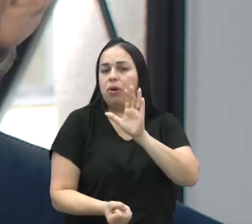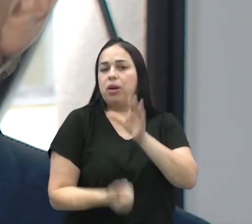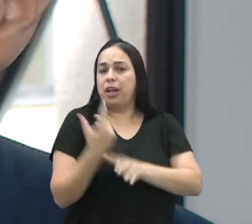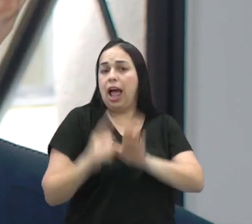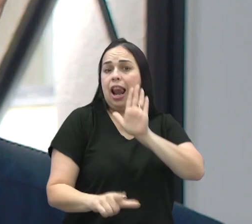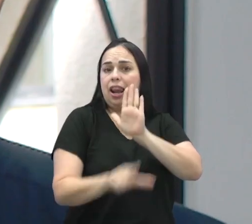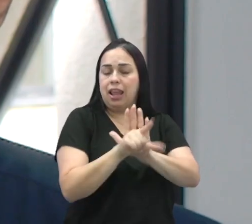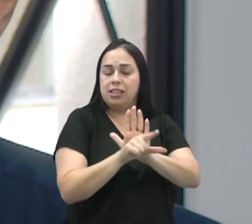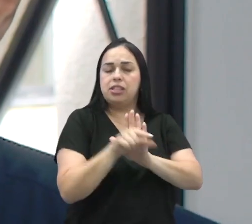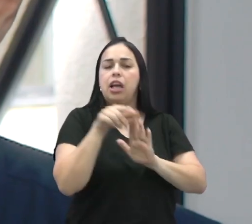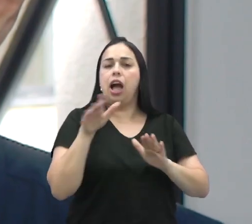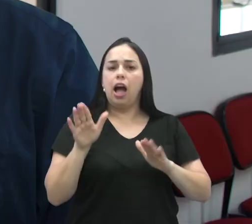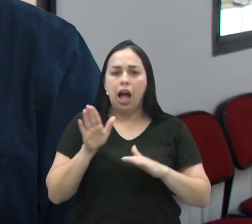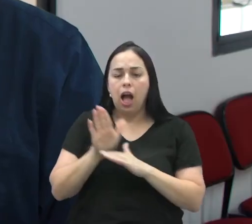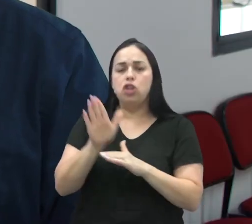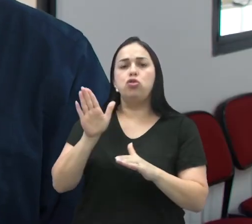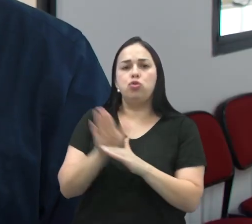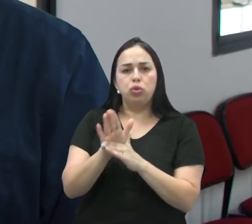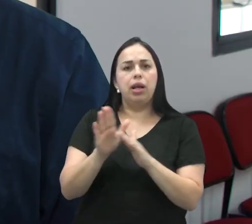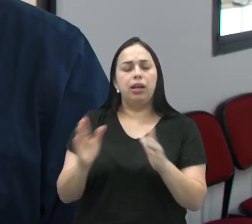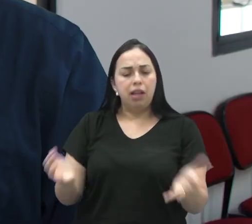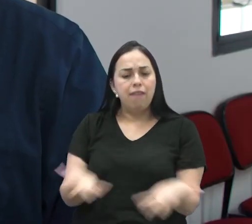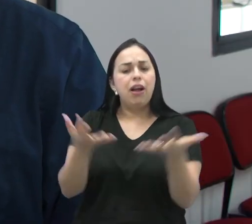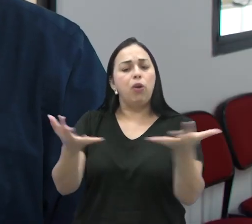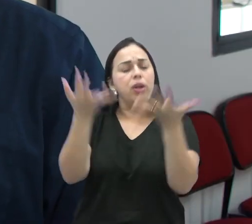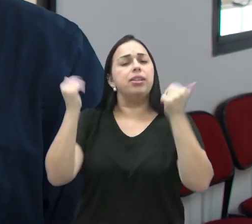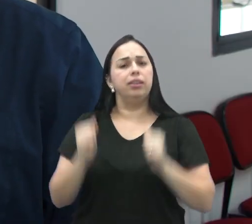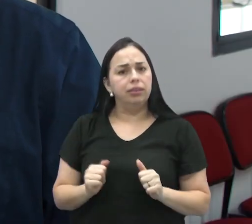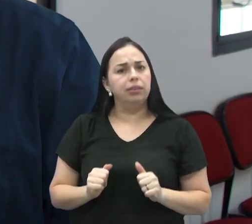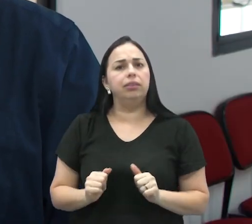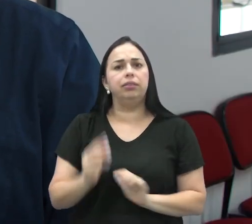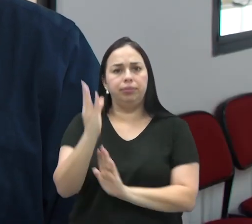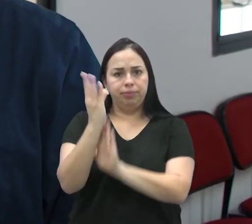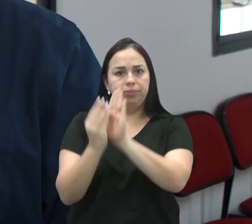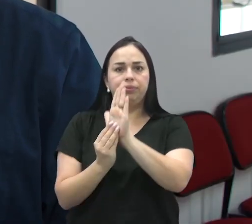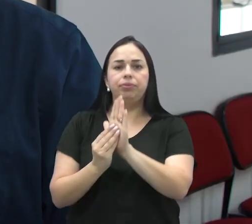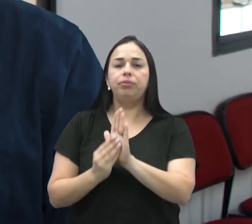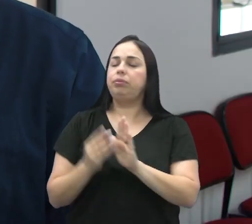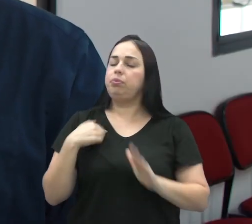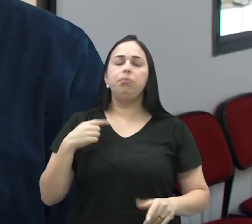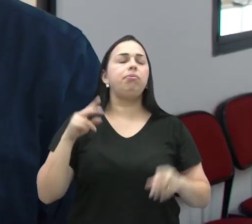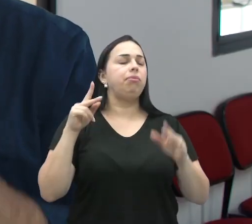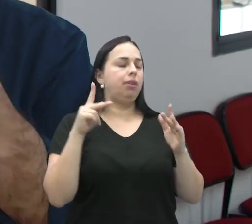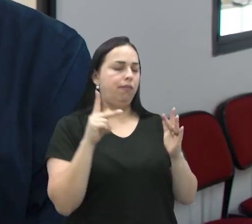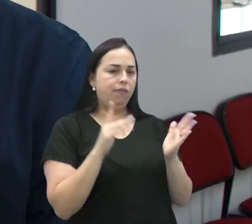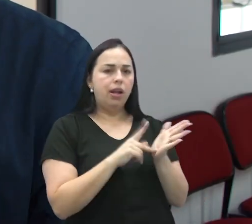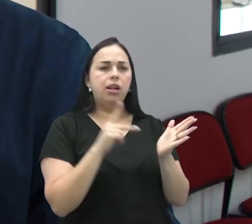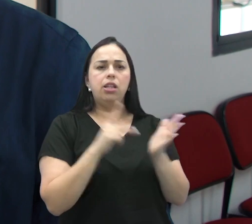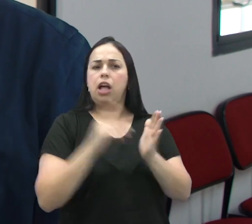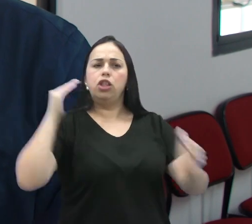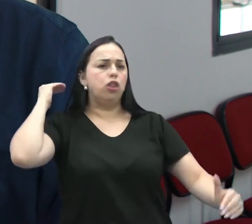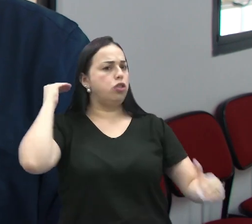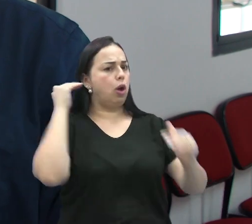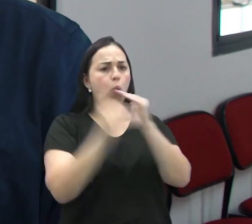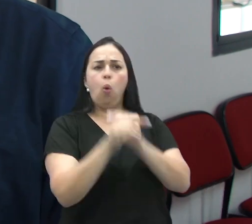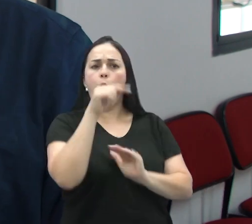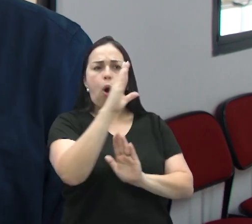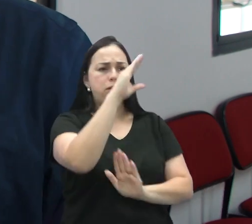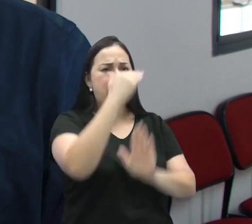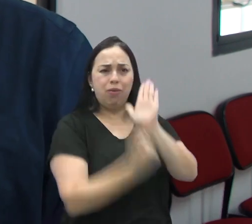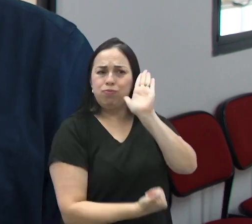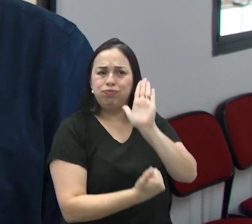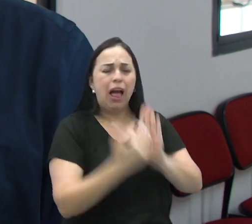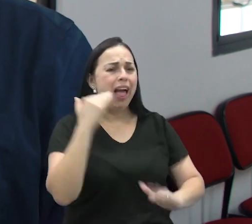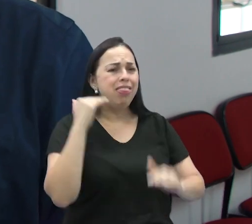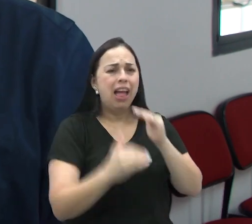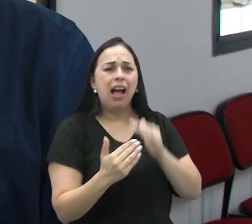o ensino das ciências humanas. Estamos de olho nisso. Sou radicalmente contra esse tipo de abandono. Isso